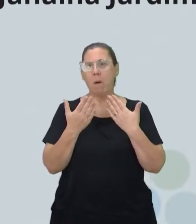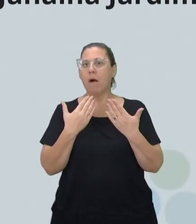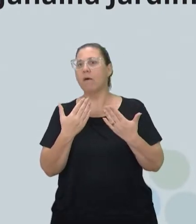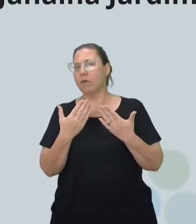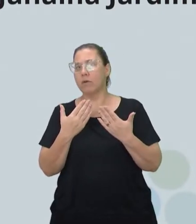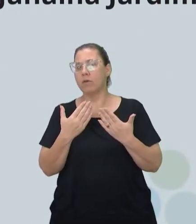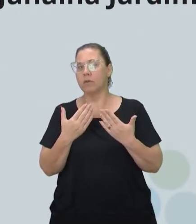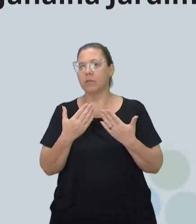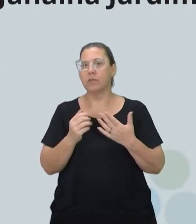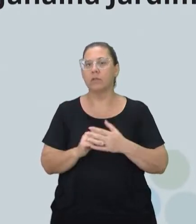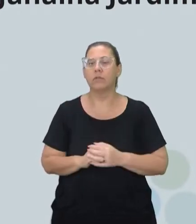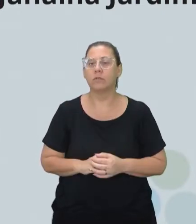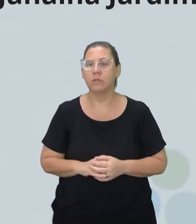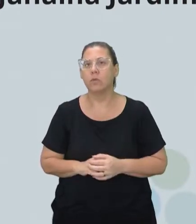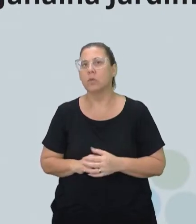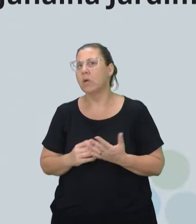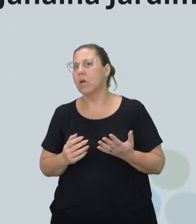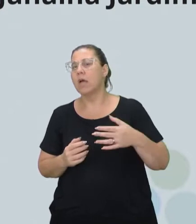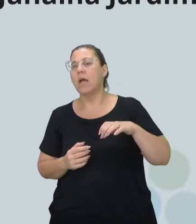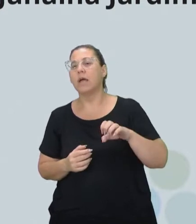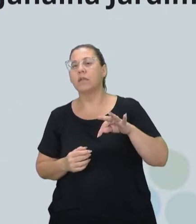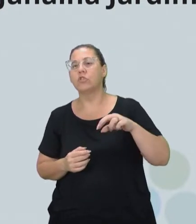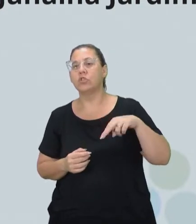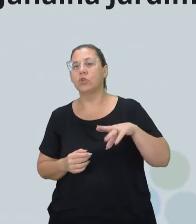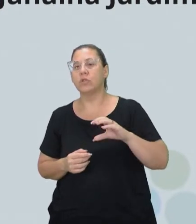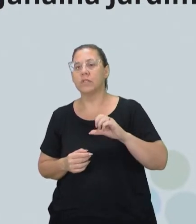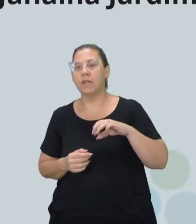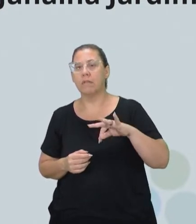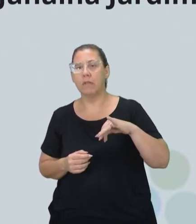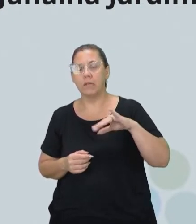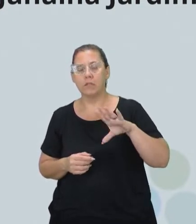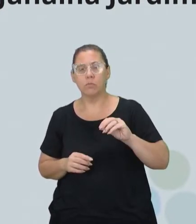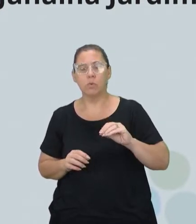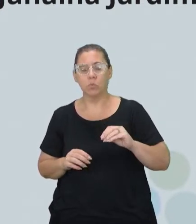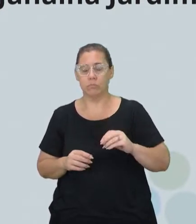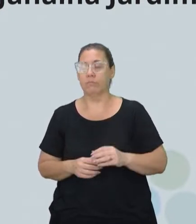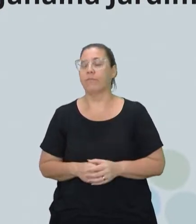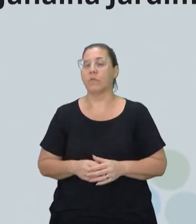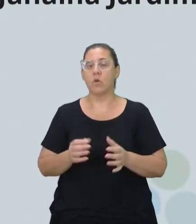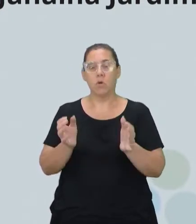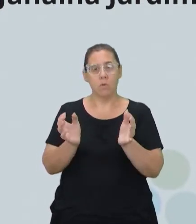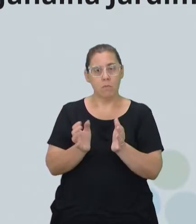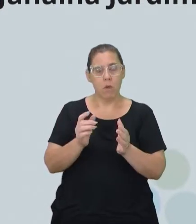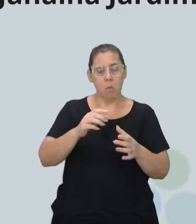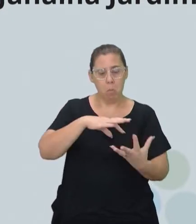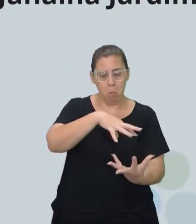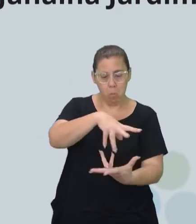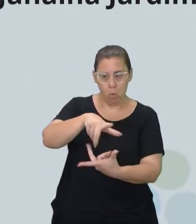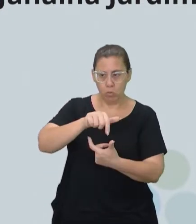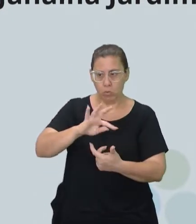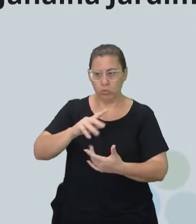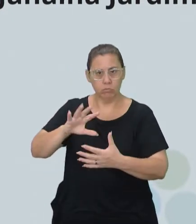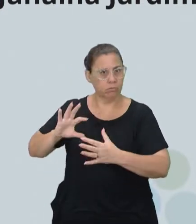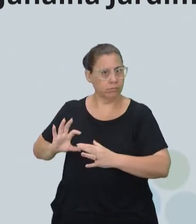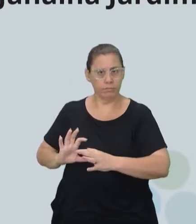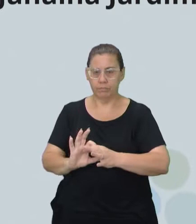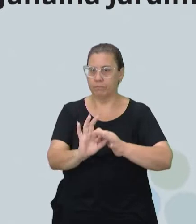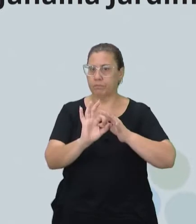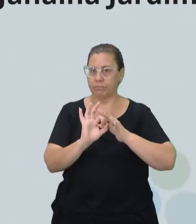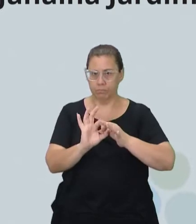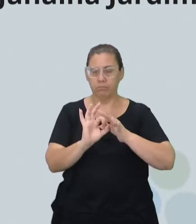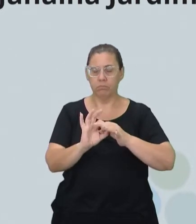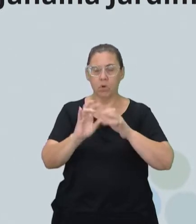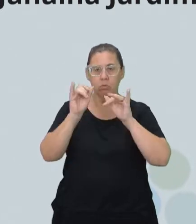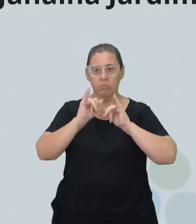sobre etnocentrismo. A nossa unidade curricular é No Mundo Tudo Está Interligado. O nosso componente,